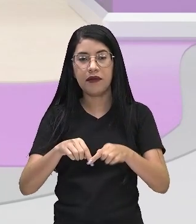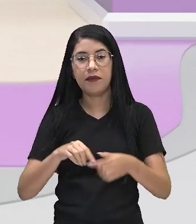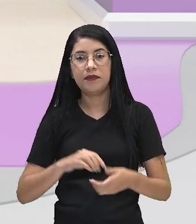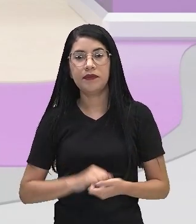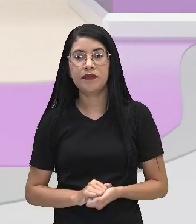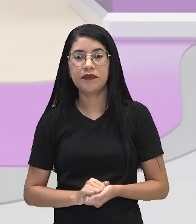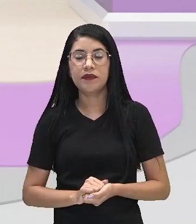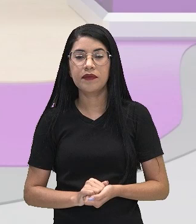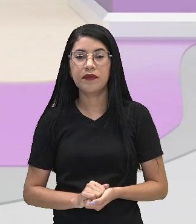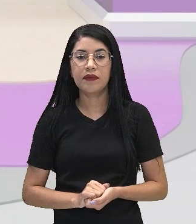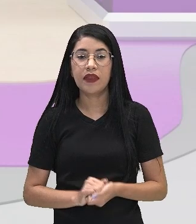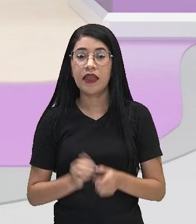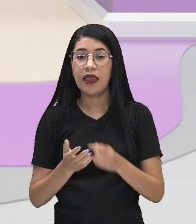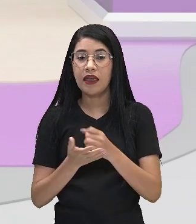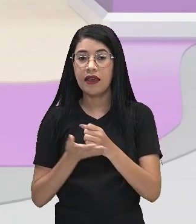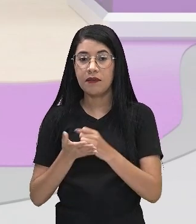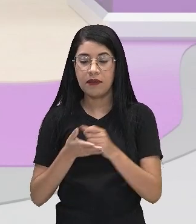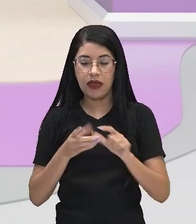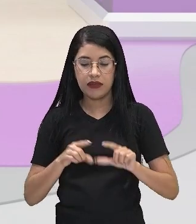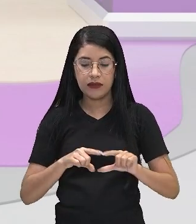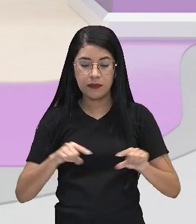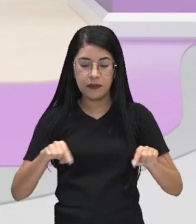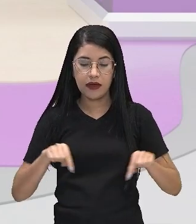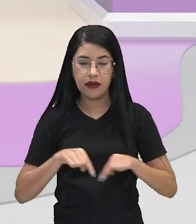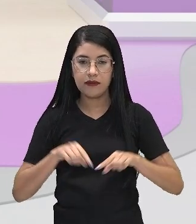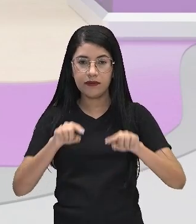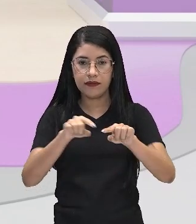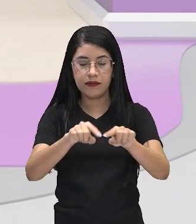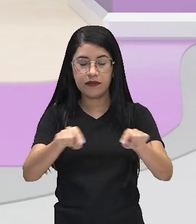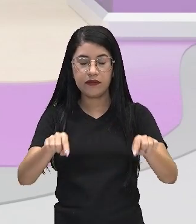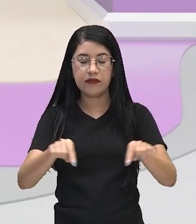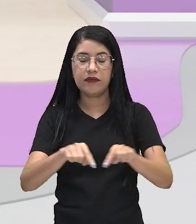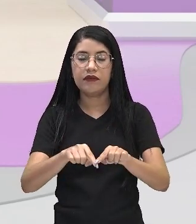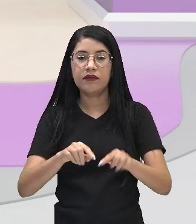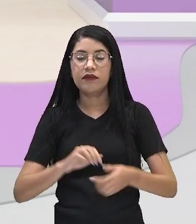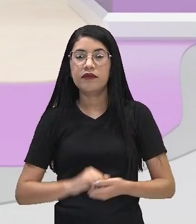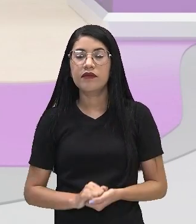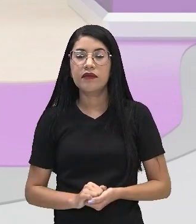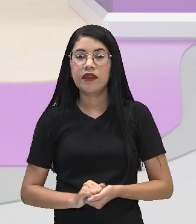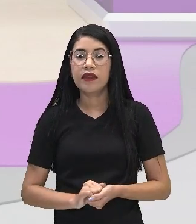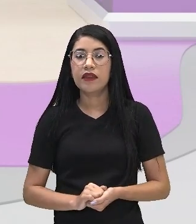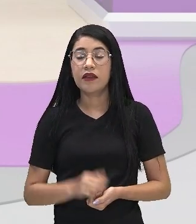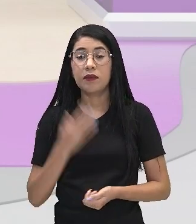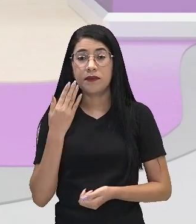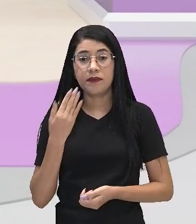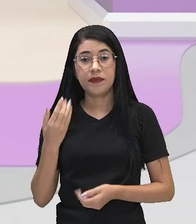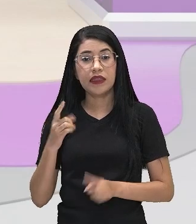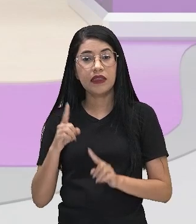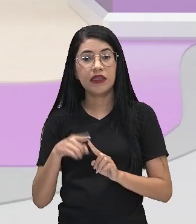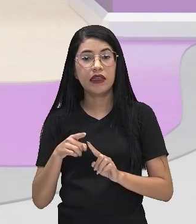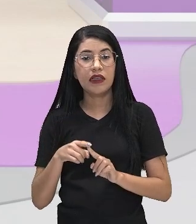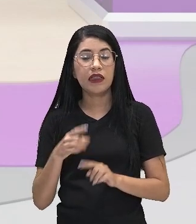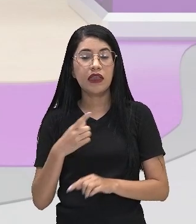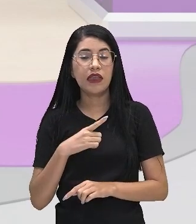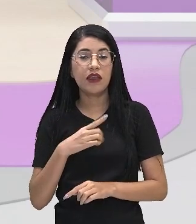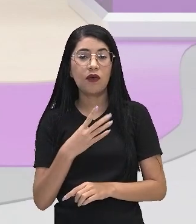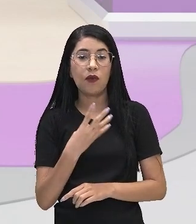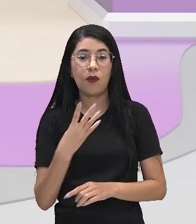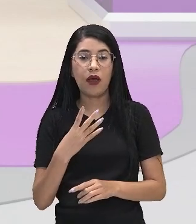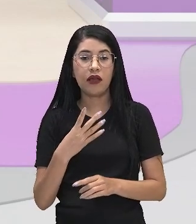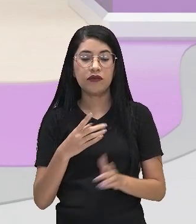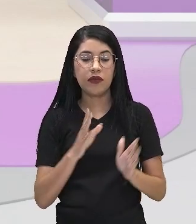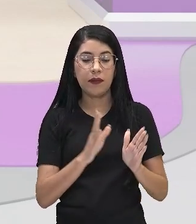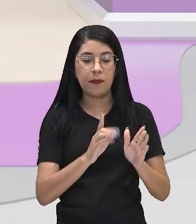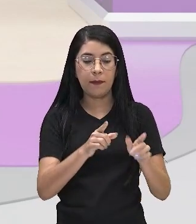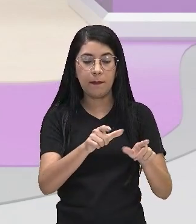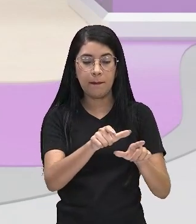são chamadas de bases, né? Então, nesse tipo de prisma aqui, nós temos 4 faces